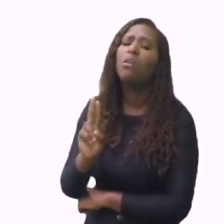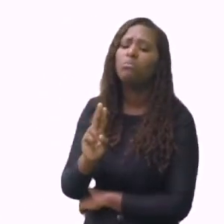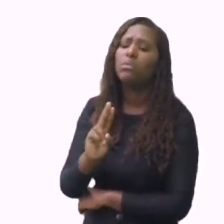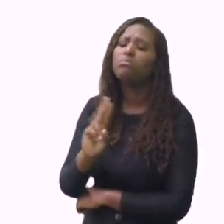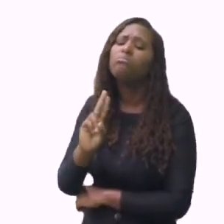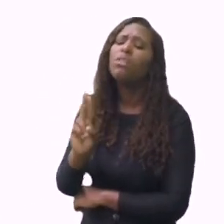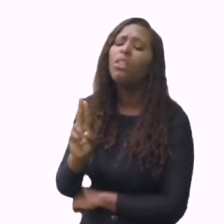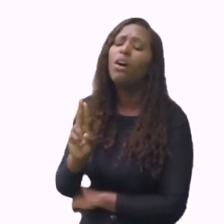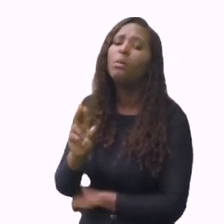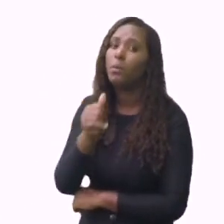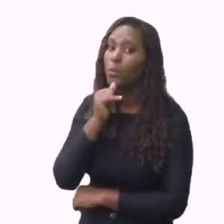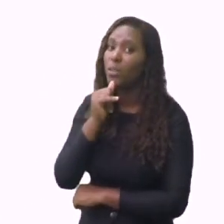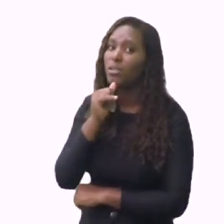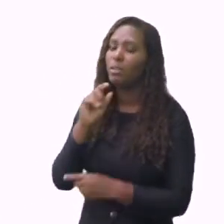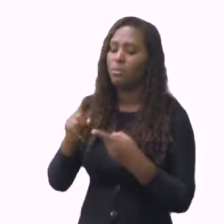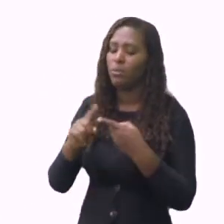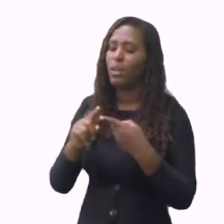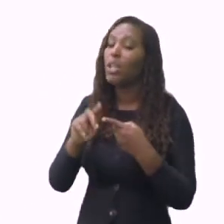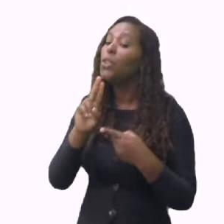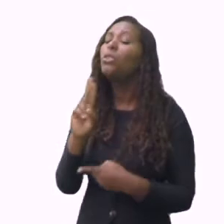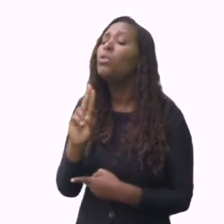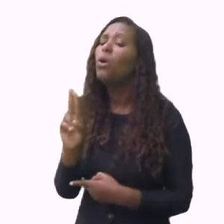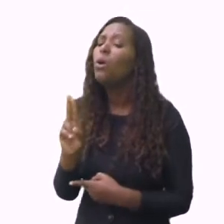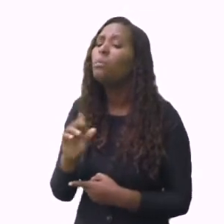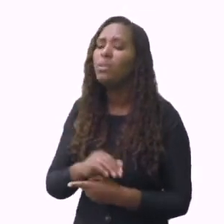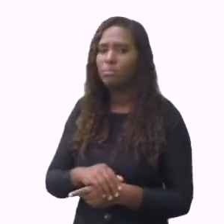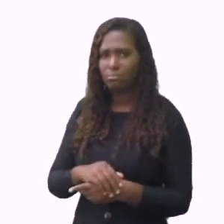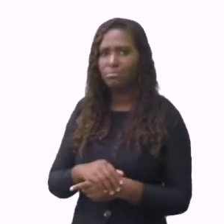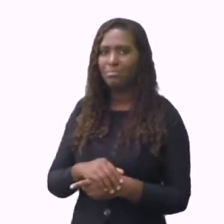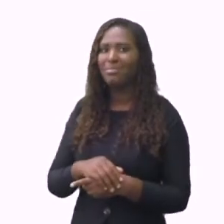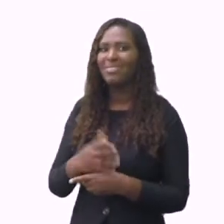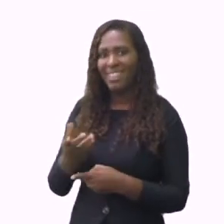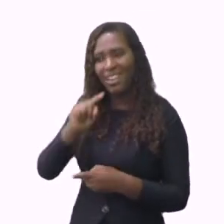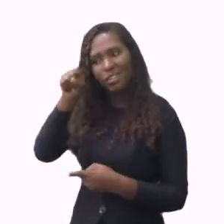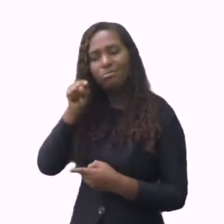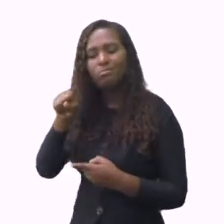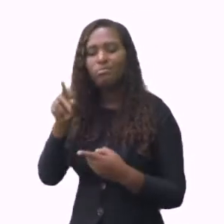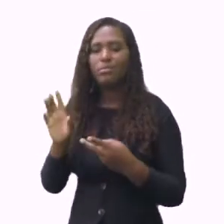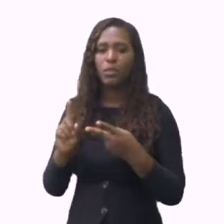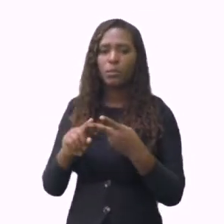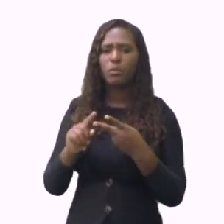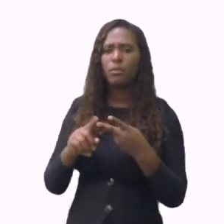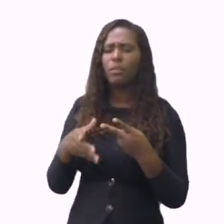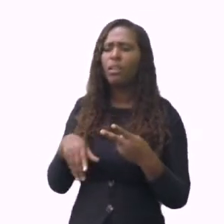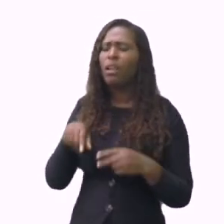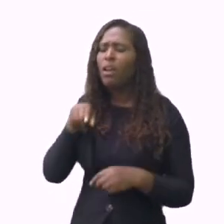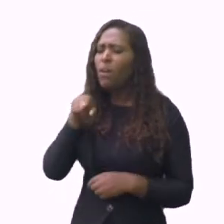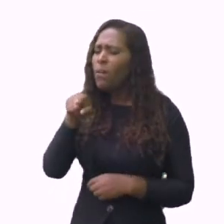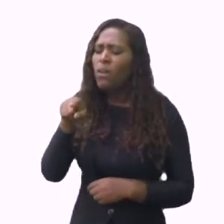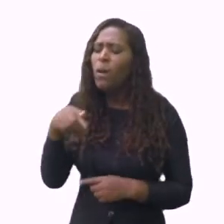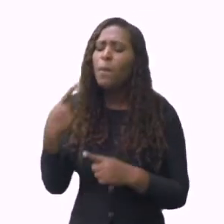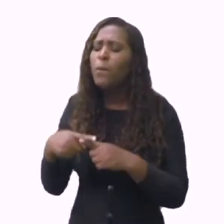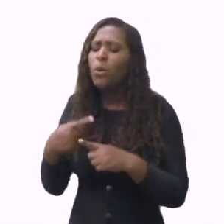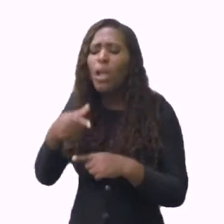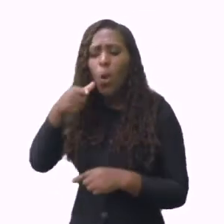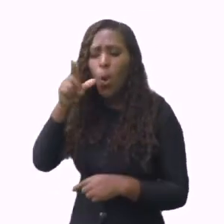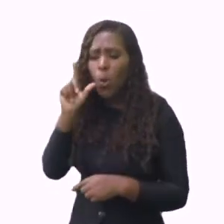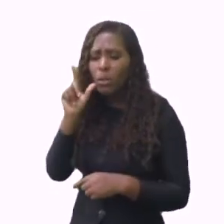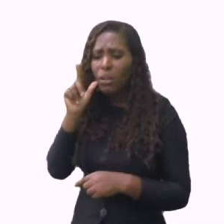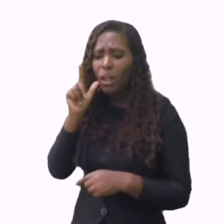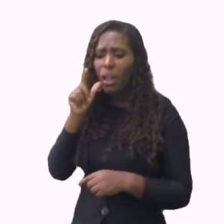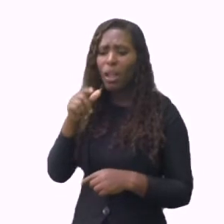aparecendo no final da frase. Por que você não foi ontem para a escola? Eu fiz uma